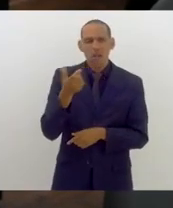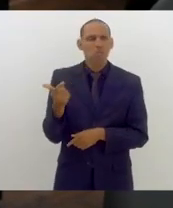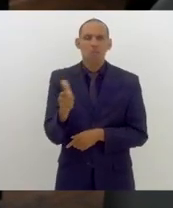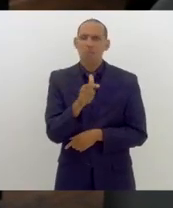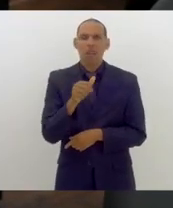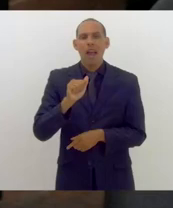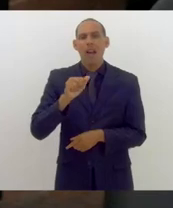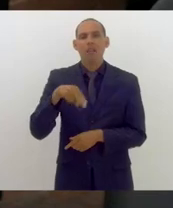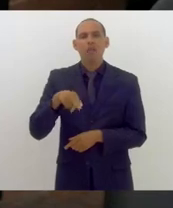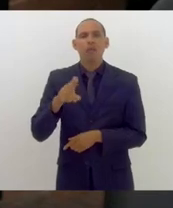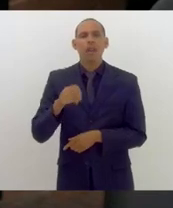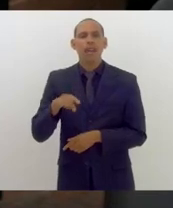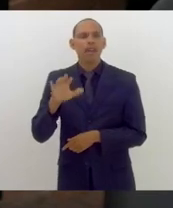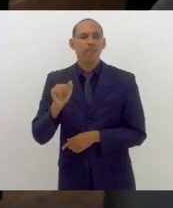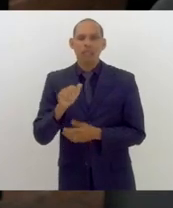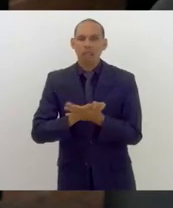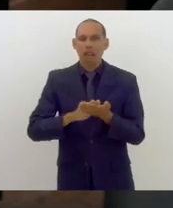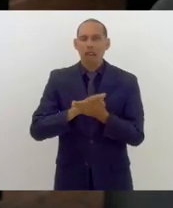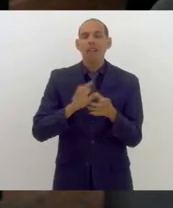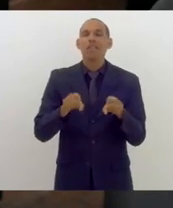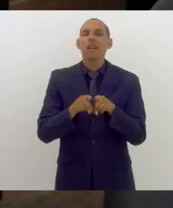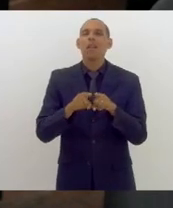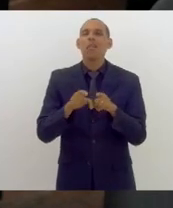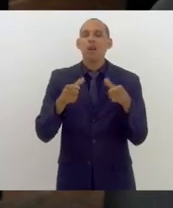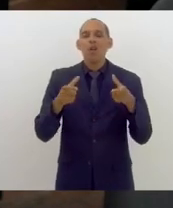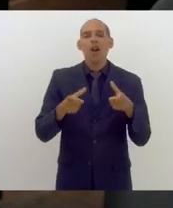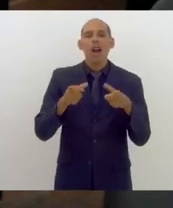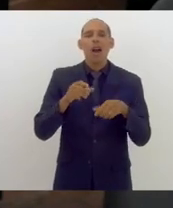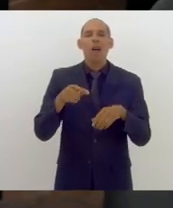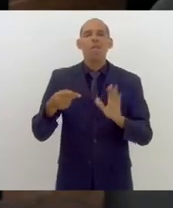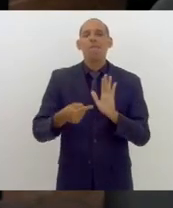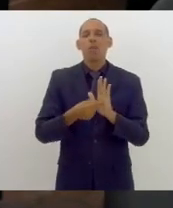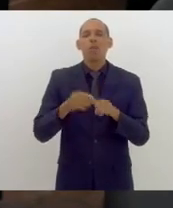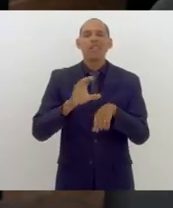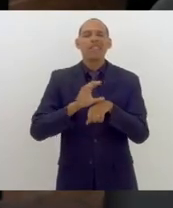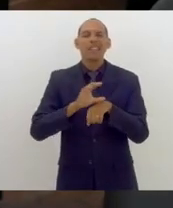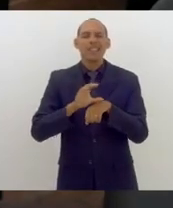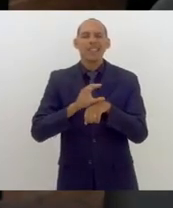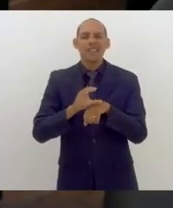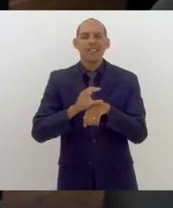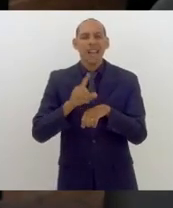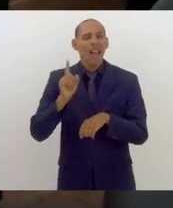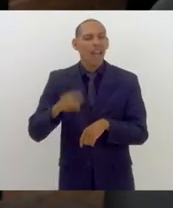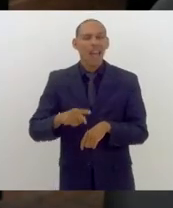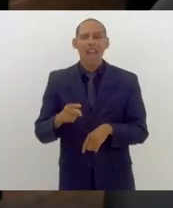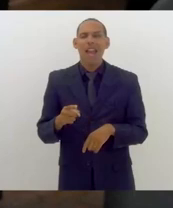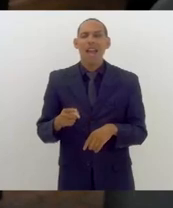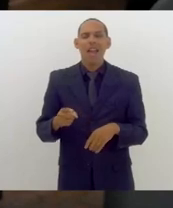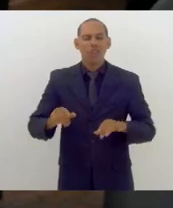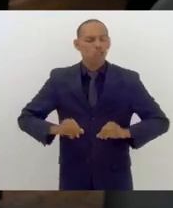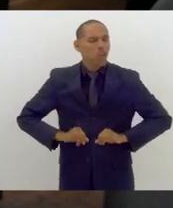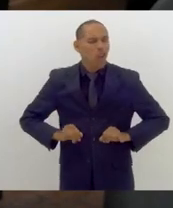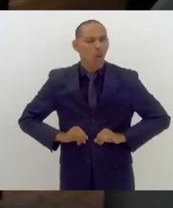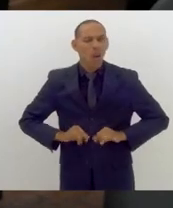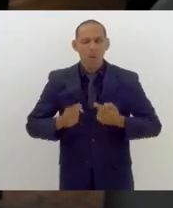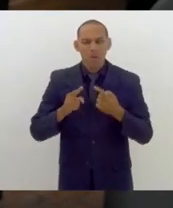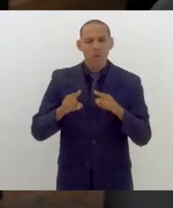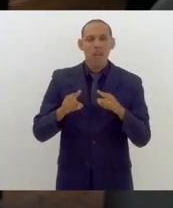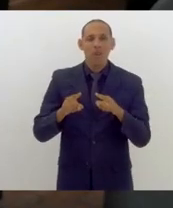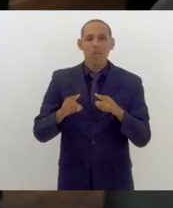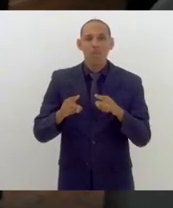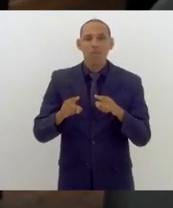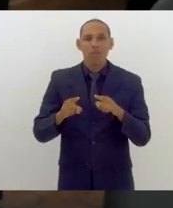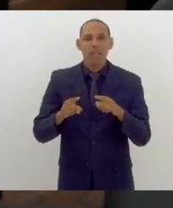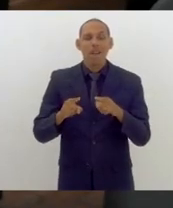né no boto cinza tão pouco né uma espécie super ameaçada criticamente ameaçada no estado do Rio né a dor na verdade